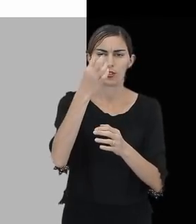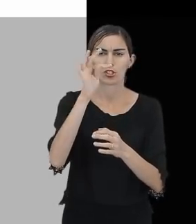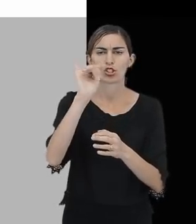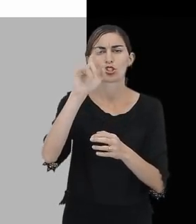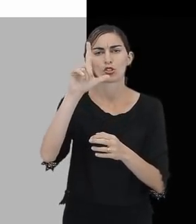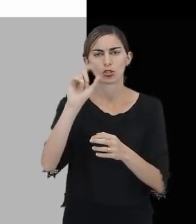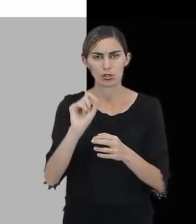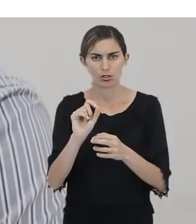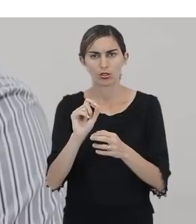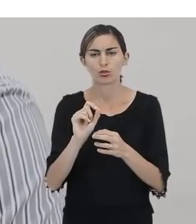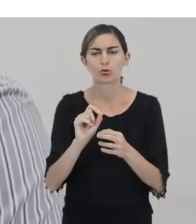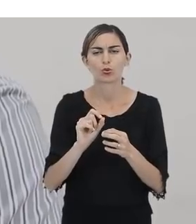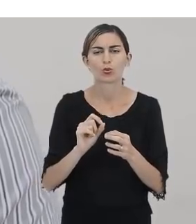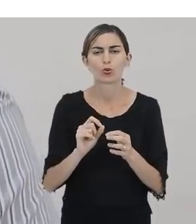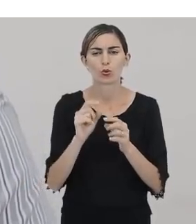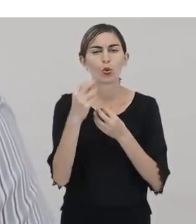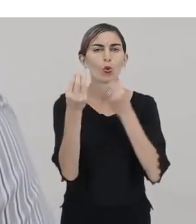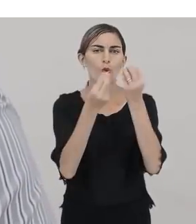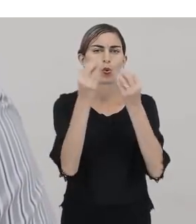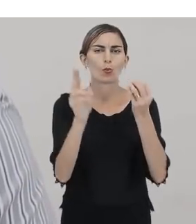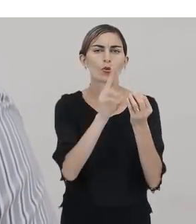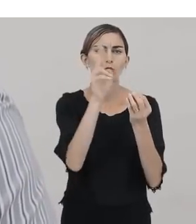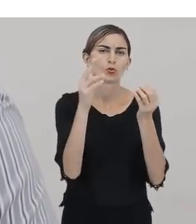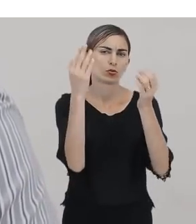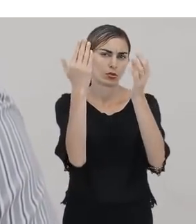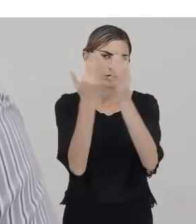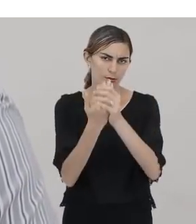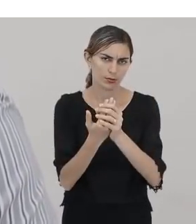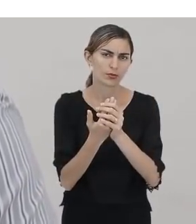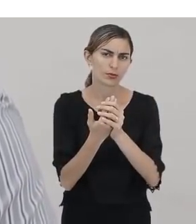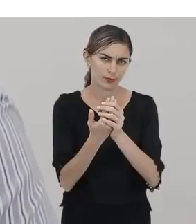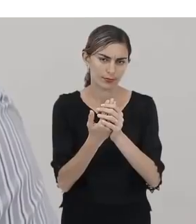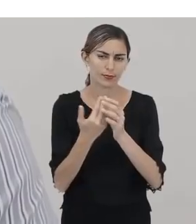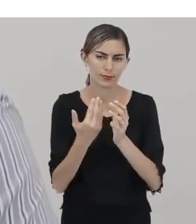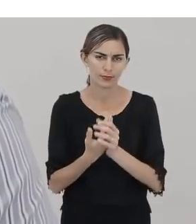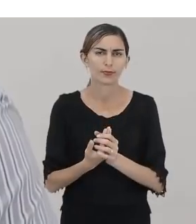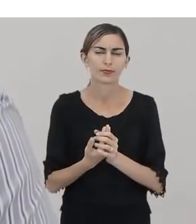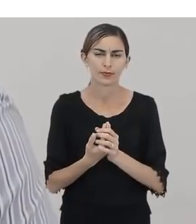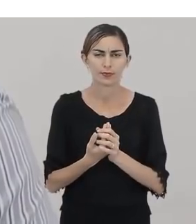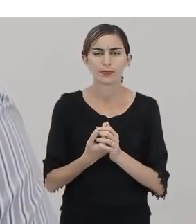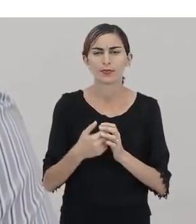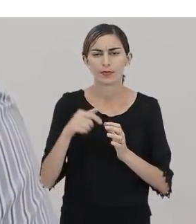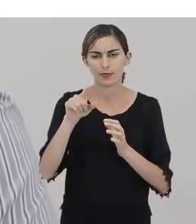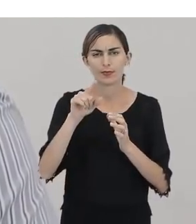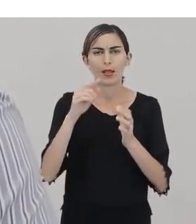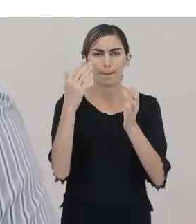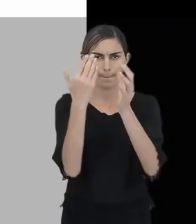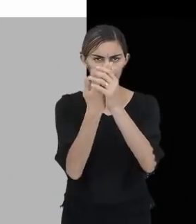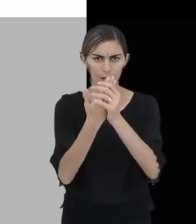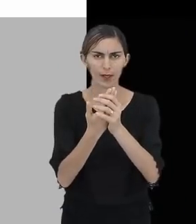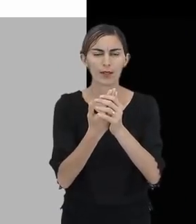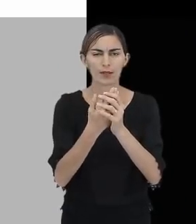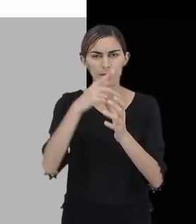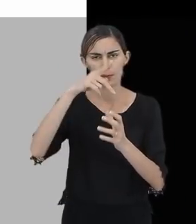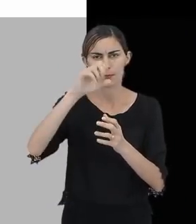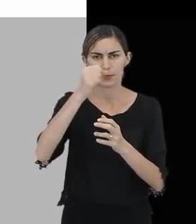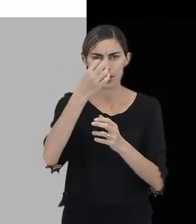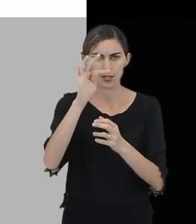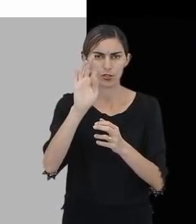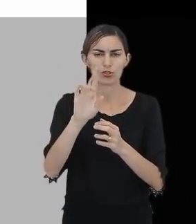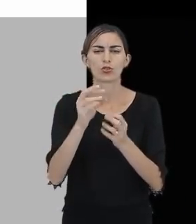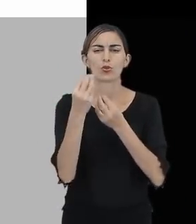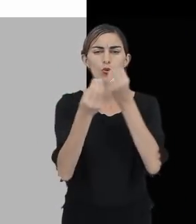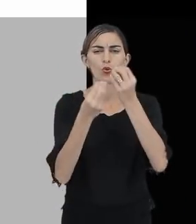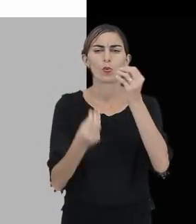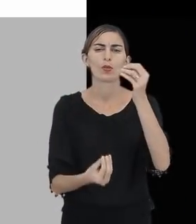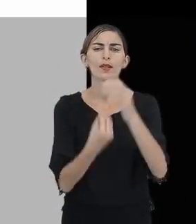desse aqui tá como utilizar o arquivo, certo? Como criar o arquivo. Então você vai ter aqui a pasta res, você vai ter a pasta values e aqui você vai ter o